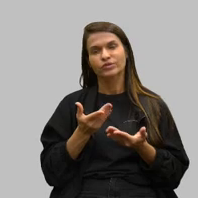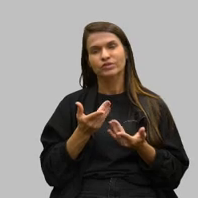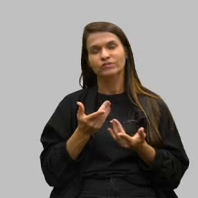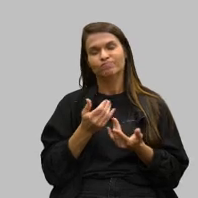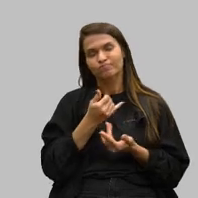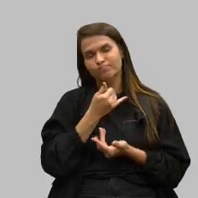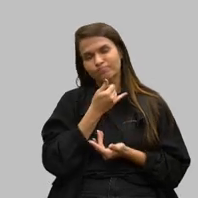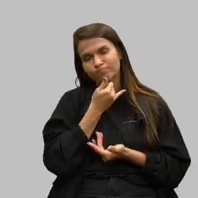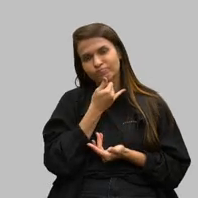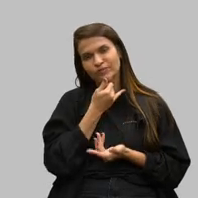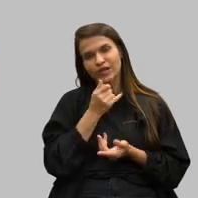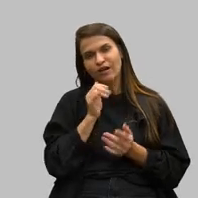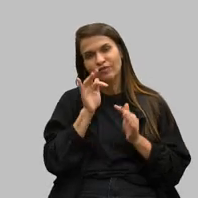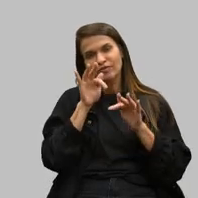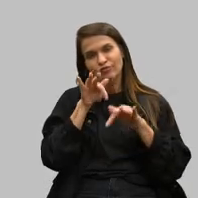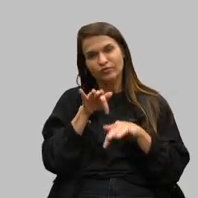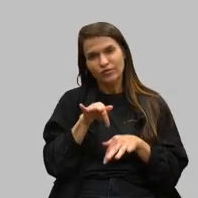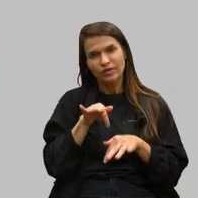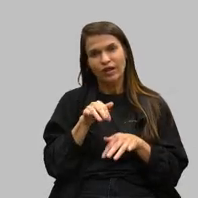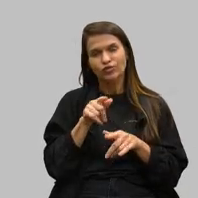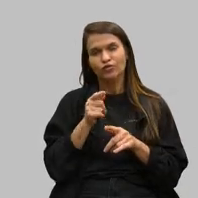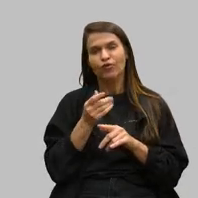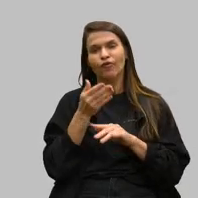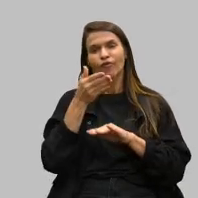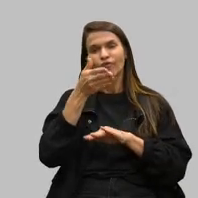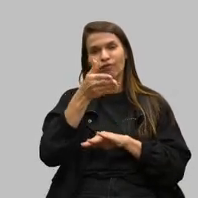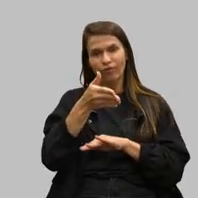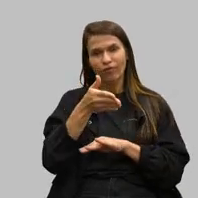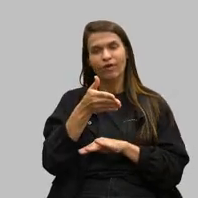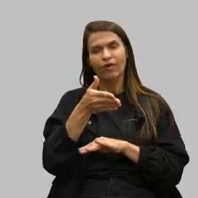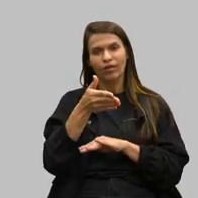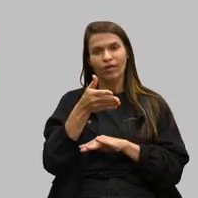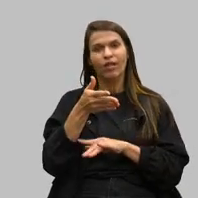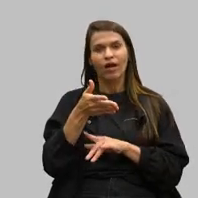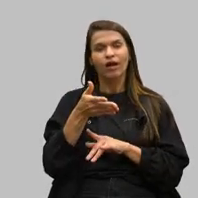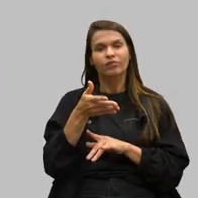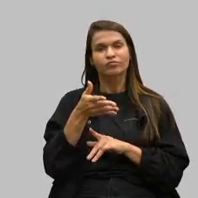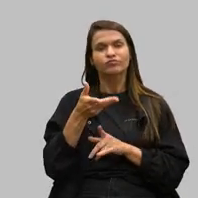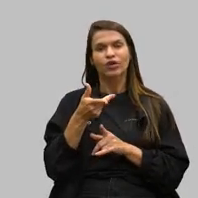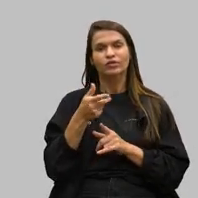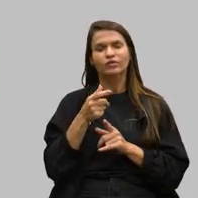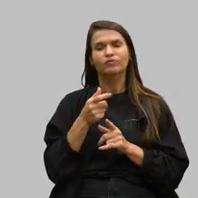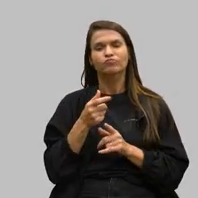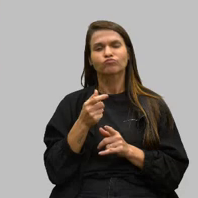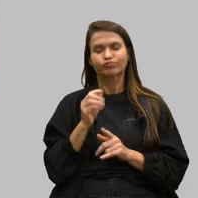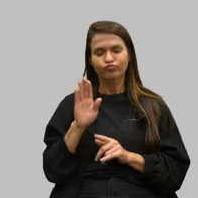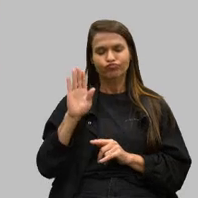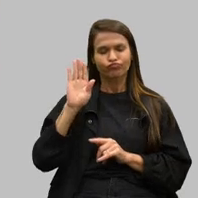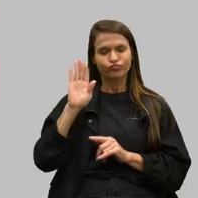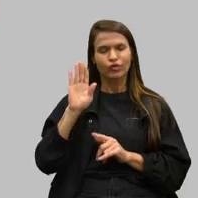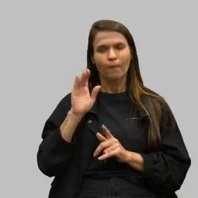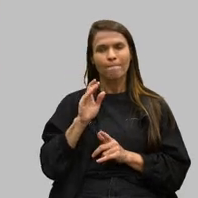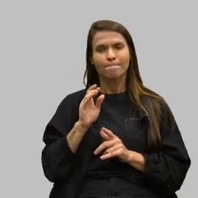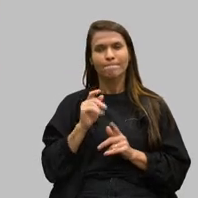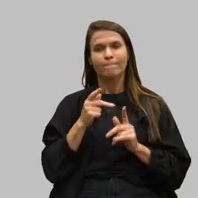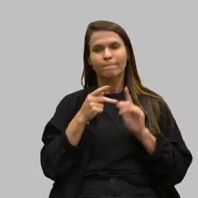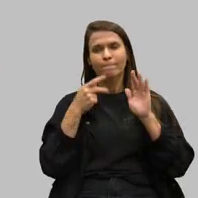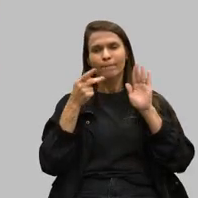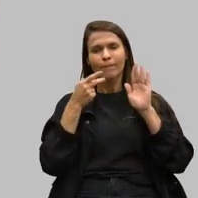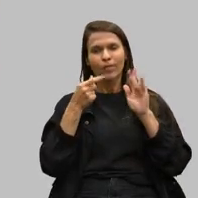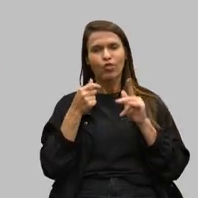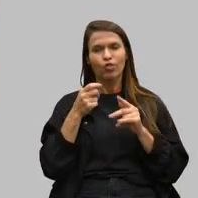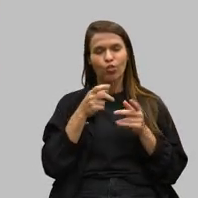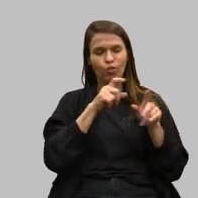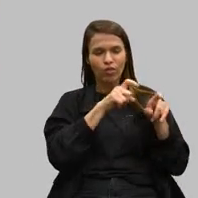infelizmente está acabando que é a palavra, o senhor vai dar a palavra e a coisa acontece, você dá a palavra no interior, chega aqui na